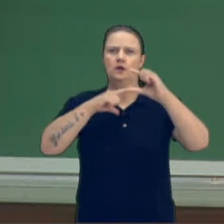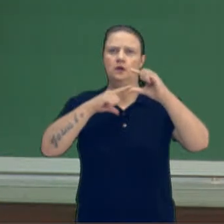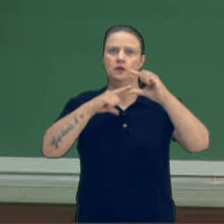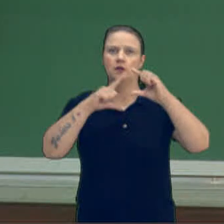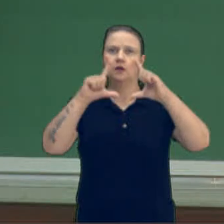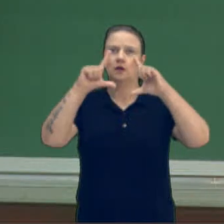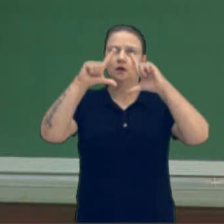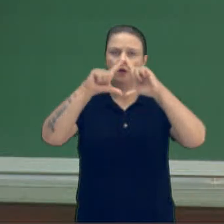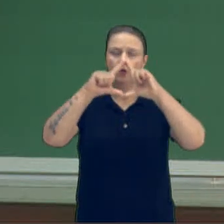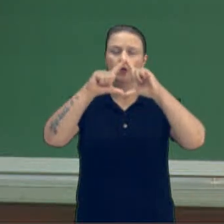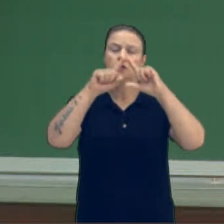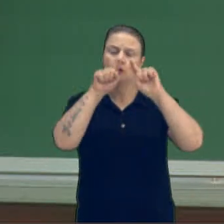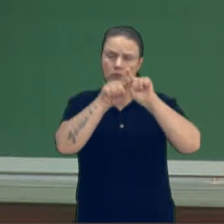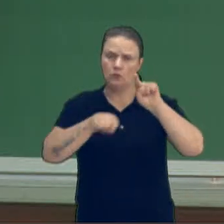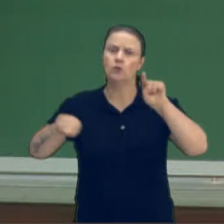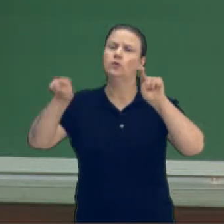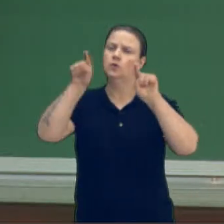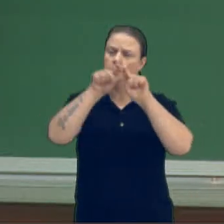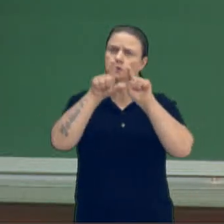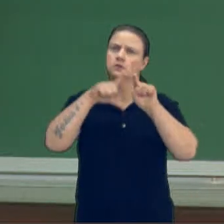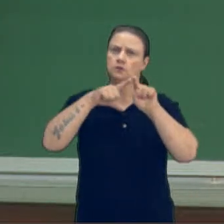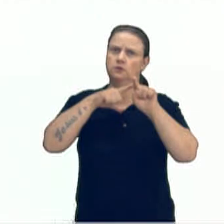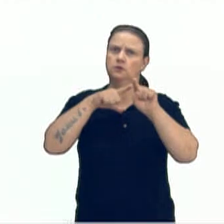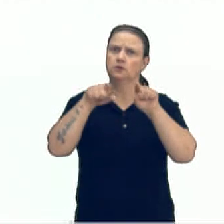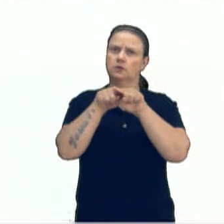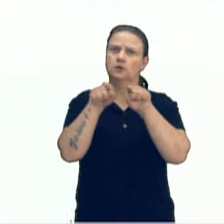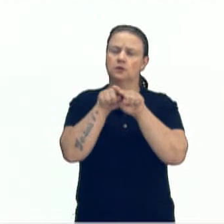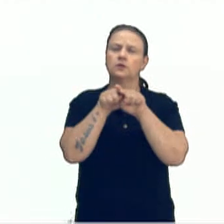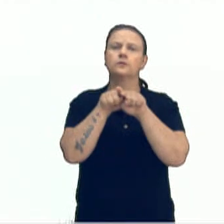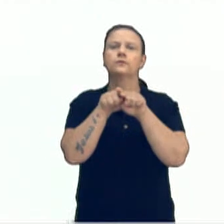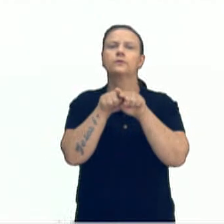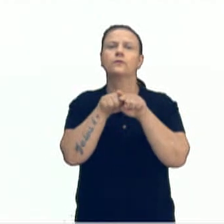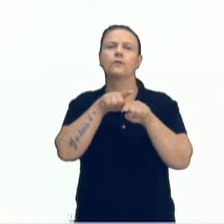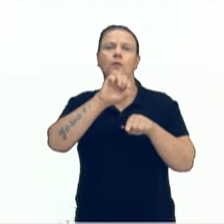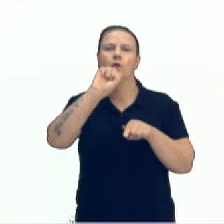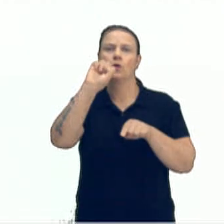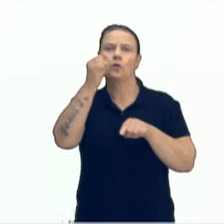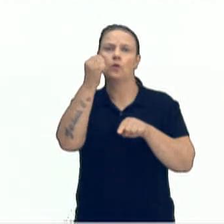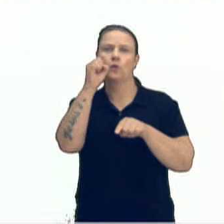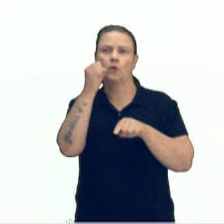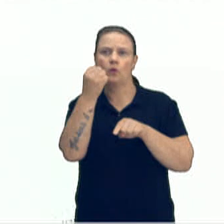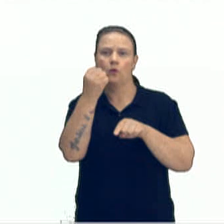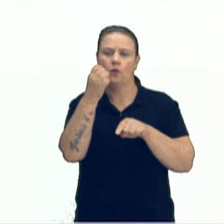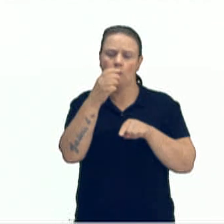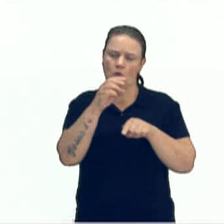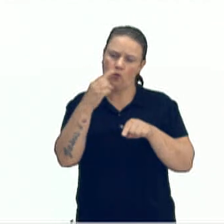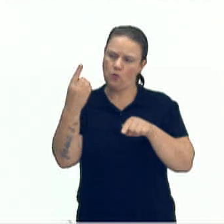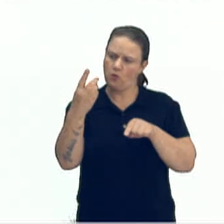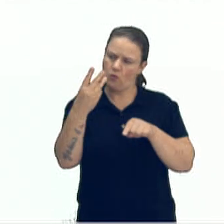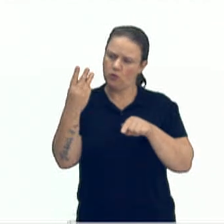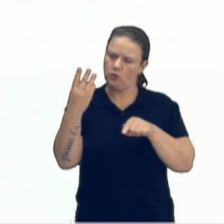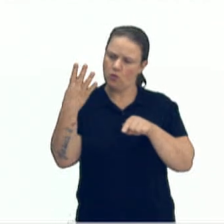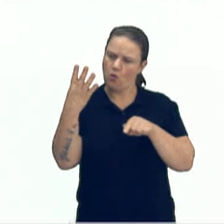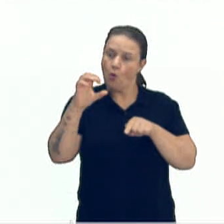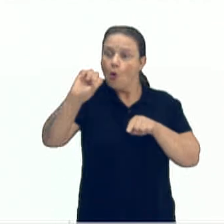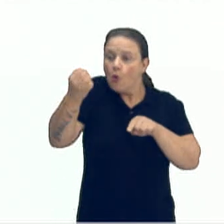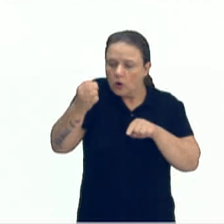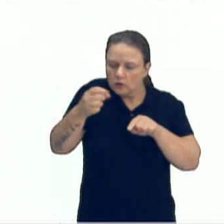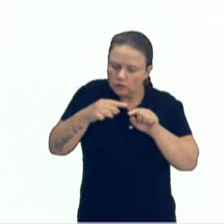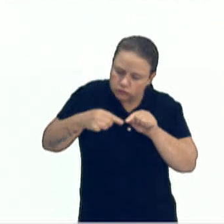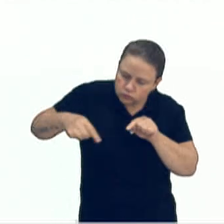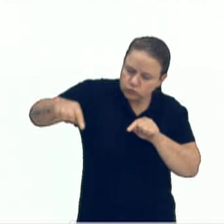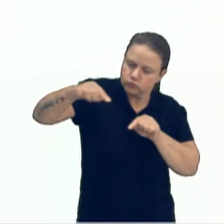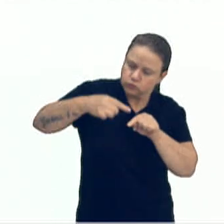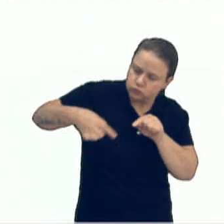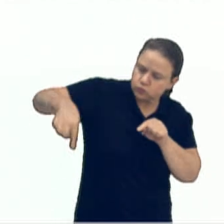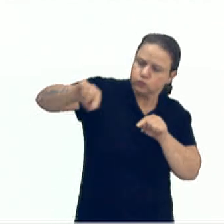mais as formas circulares ali na ponta, tá? A pista é composta por 8 raias, onde ficam cada um dos atletas, e tem a